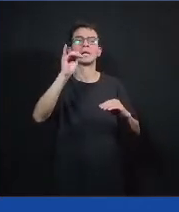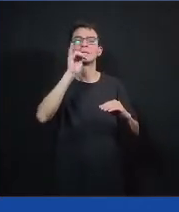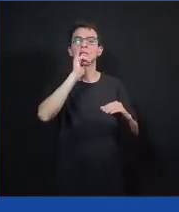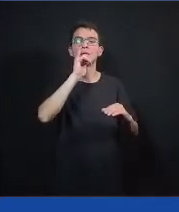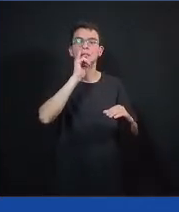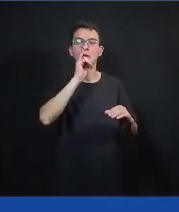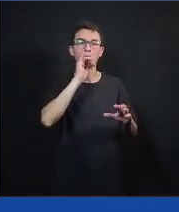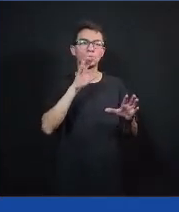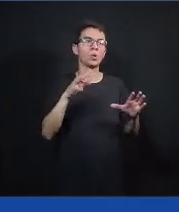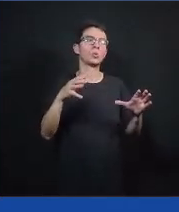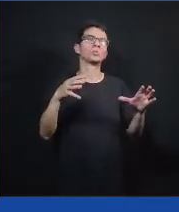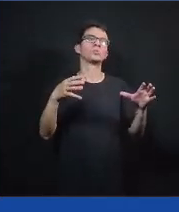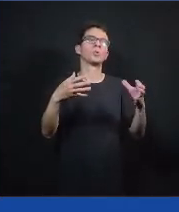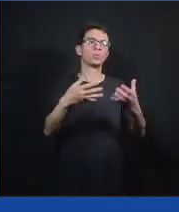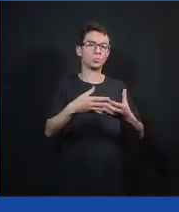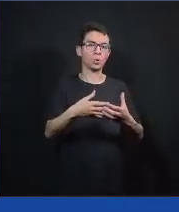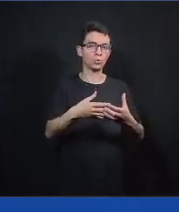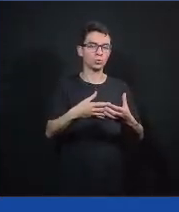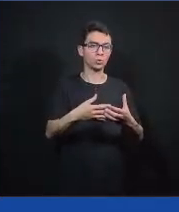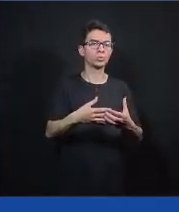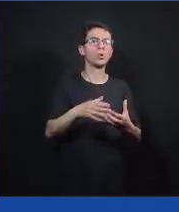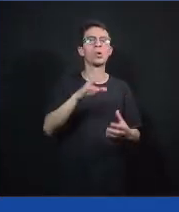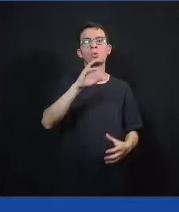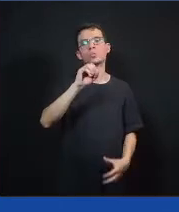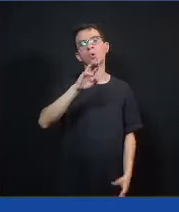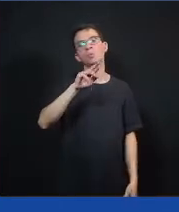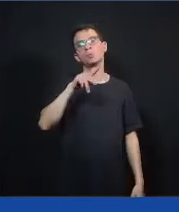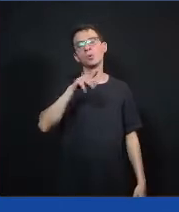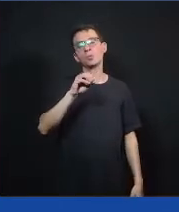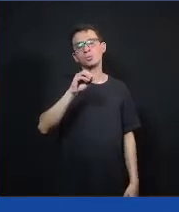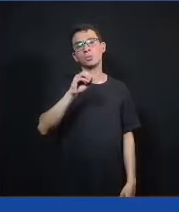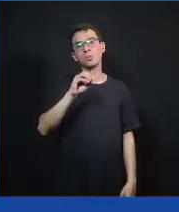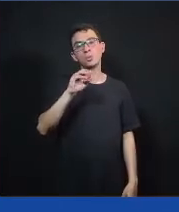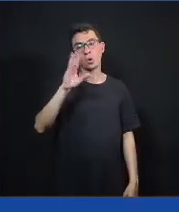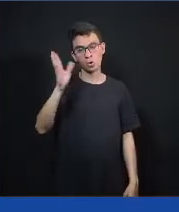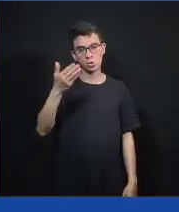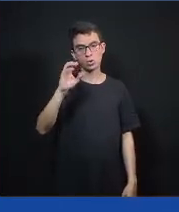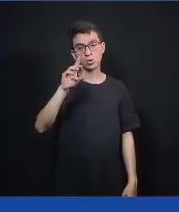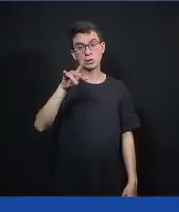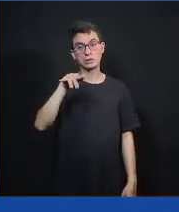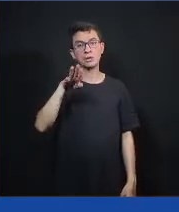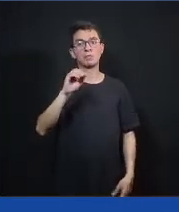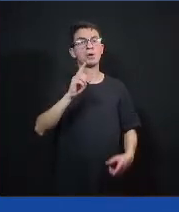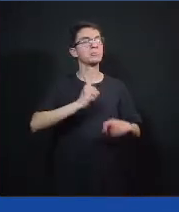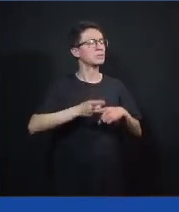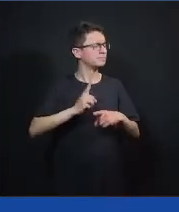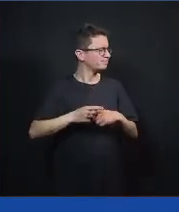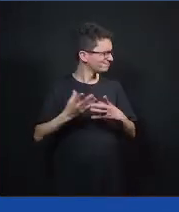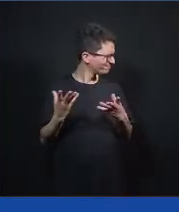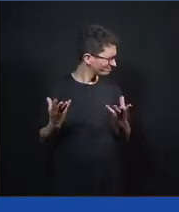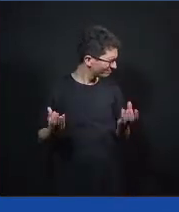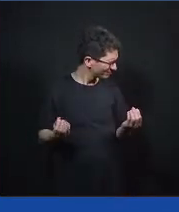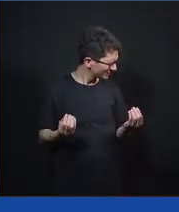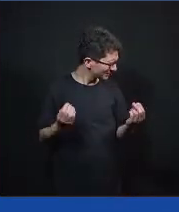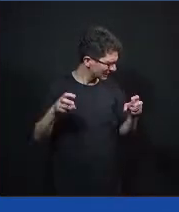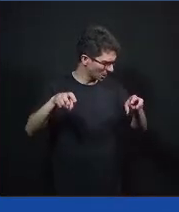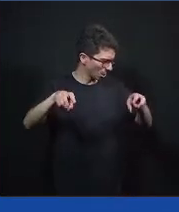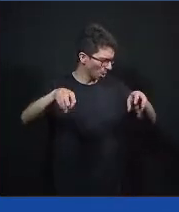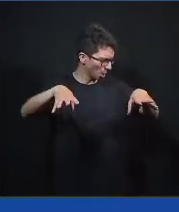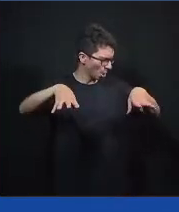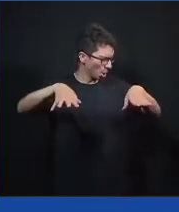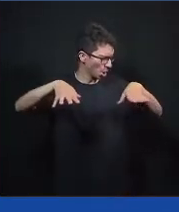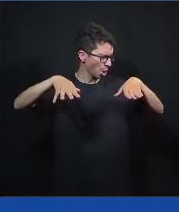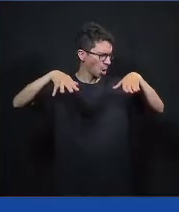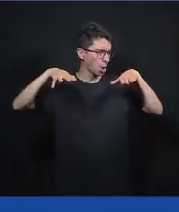coletivos. O legislativo é um corpo coletivo, o legislativo é composto de muitos parlamentares. E para se tomar uma decisão conjunta,